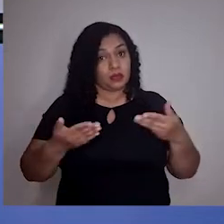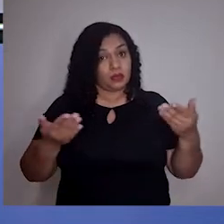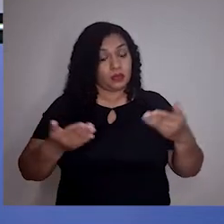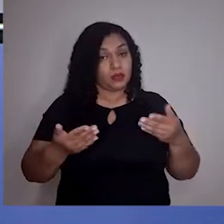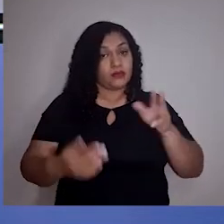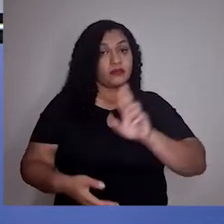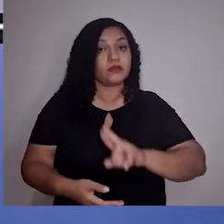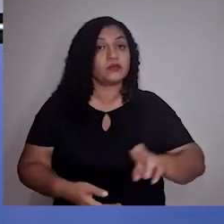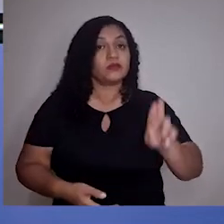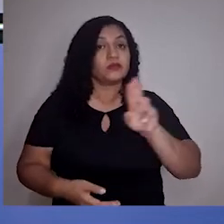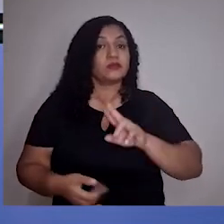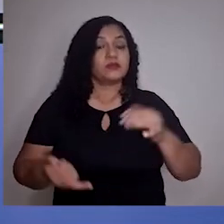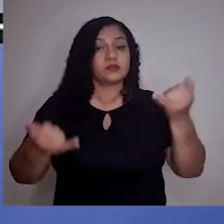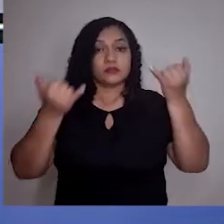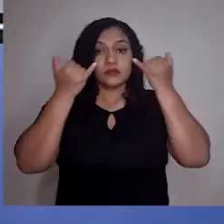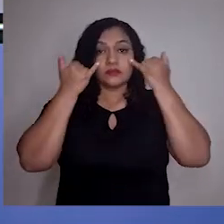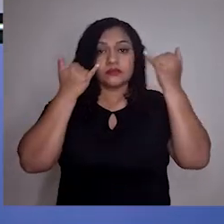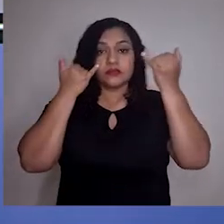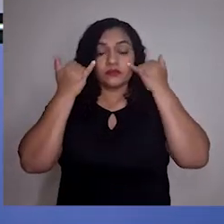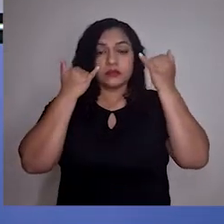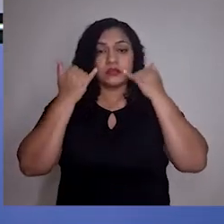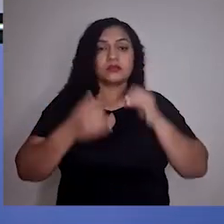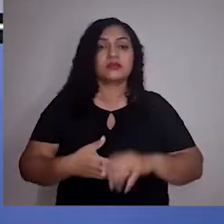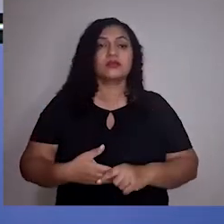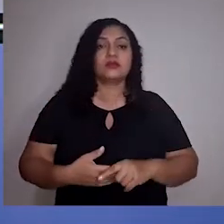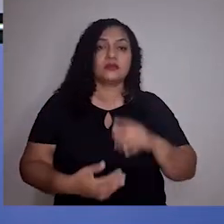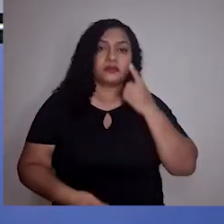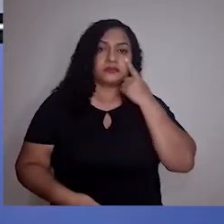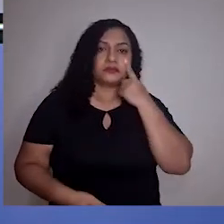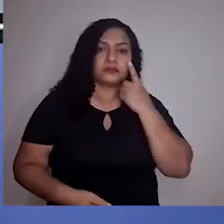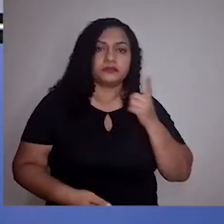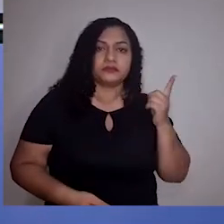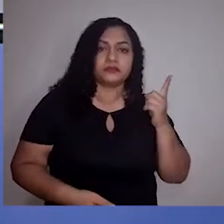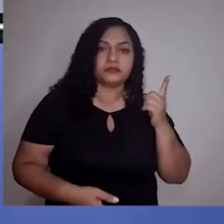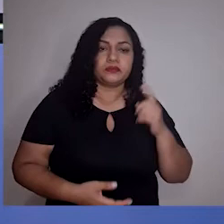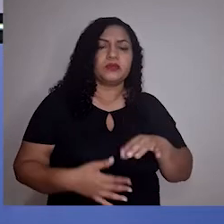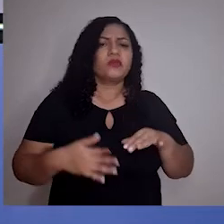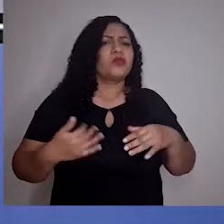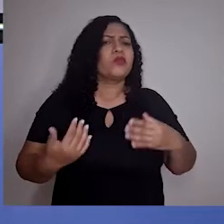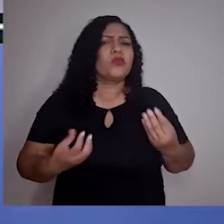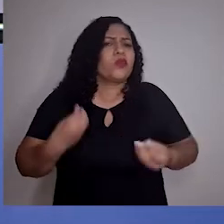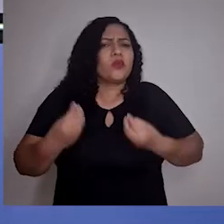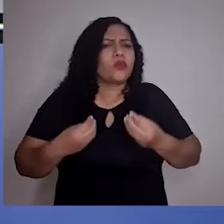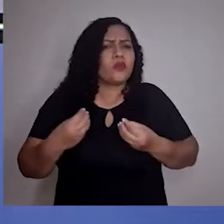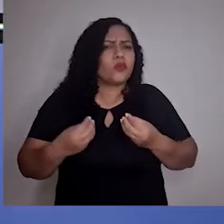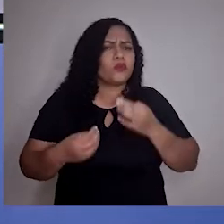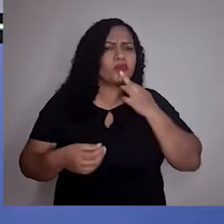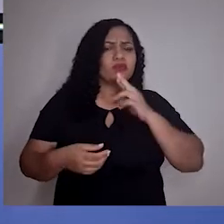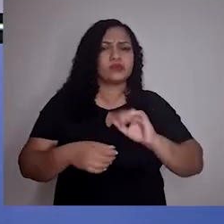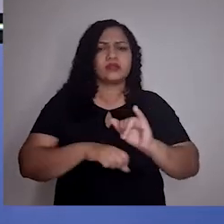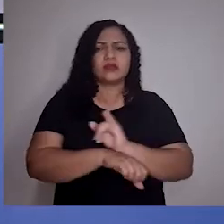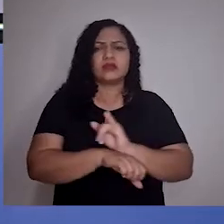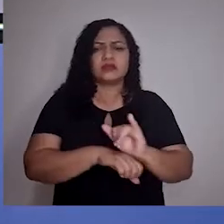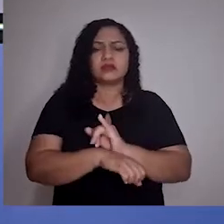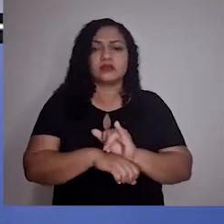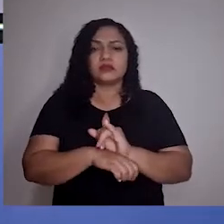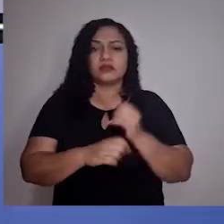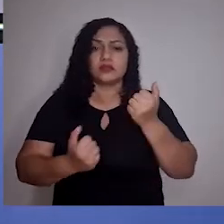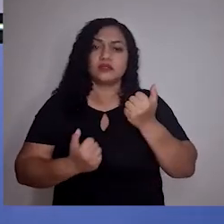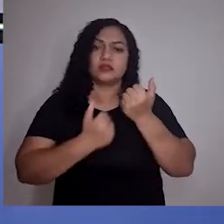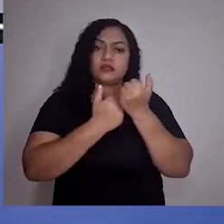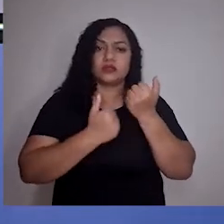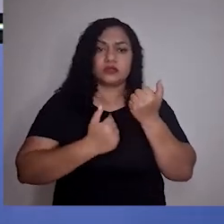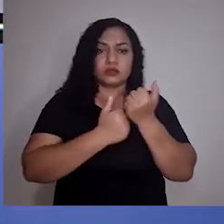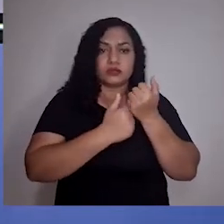Agora, nós vamos usar essas informações na fórmula. Essa fórmula. Vamos